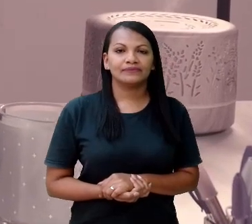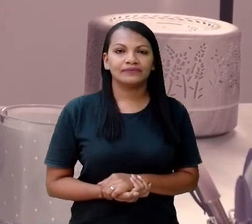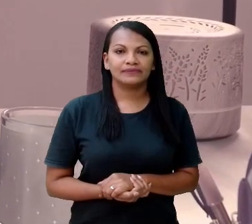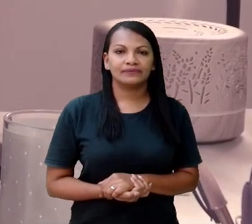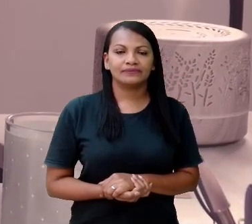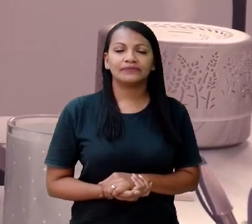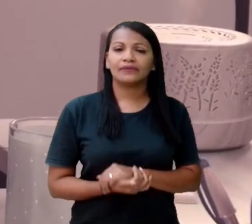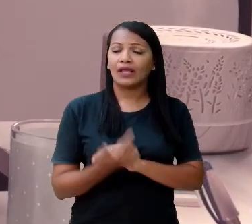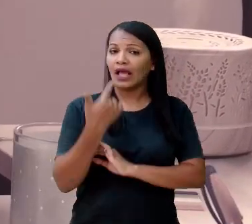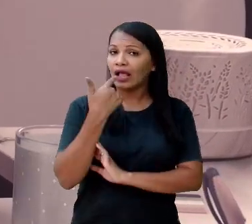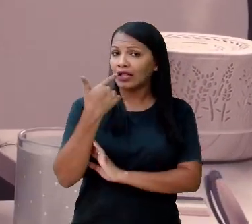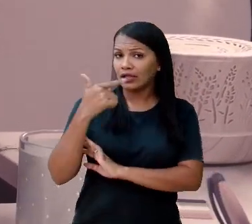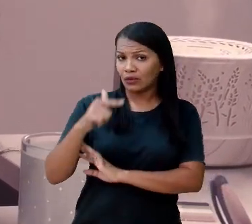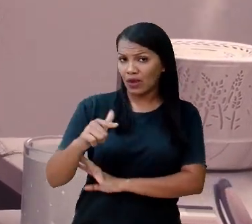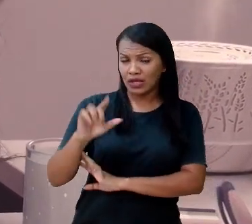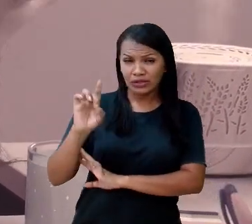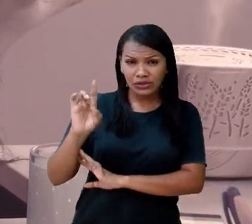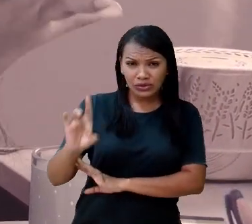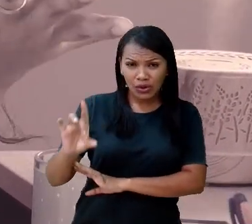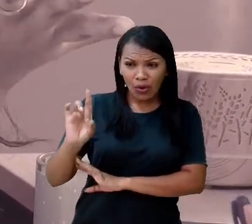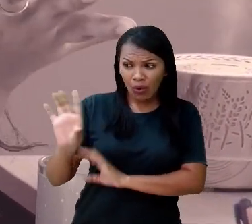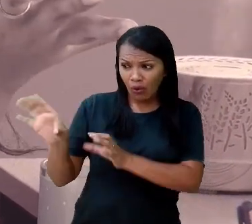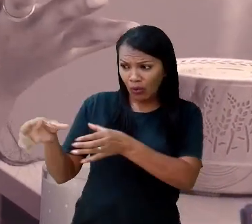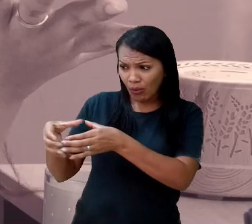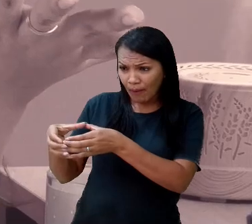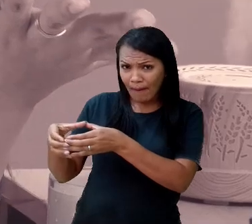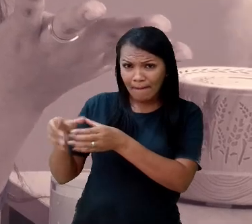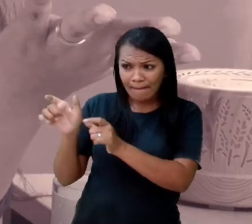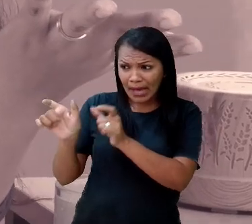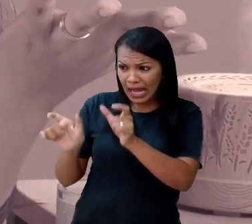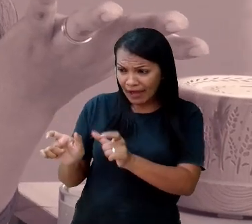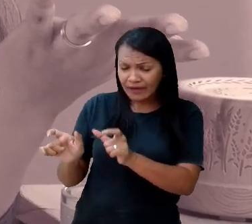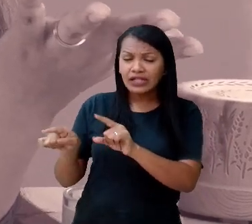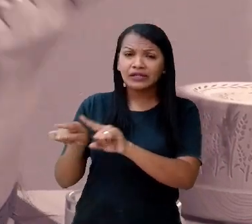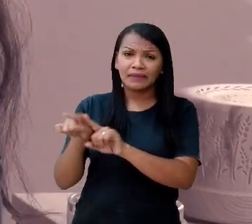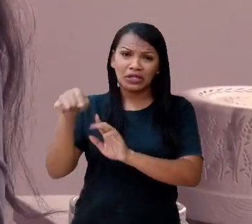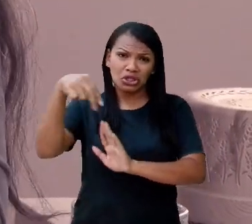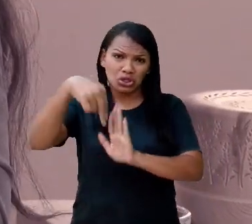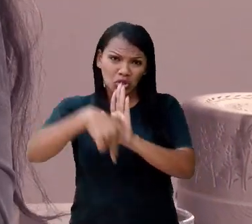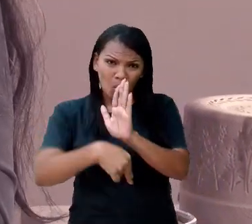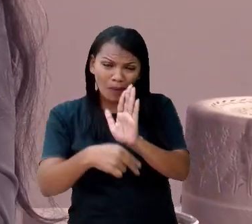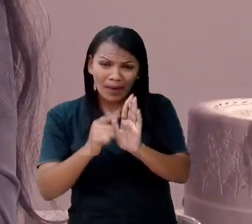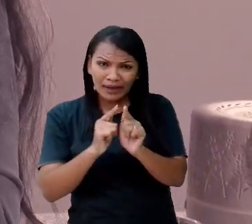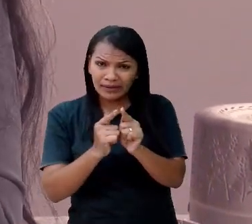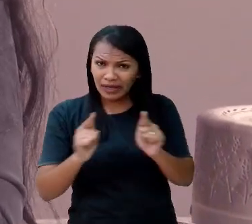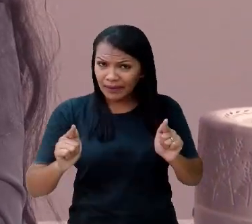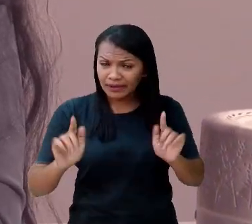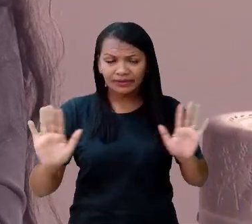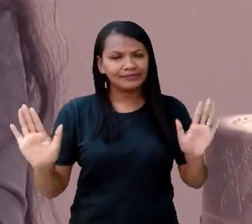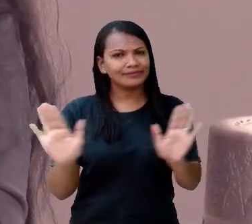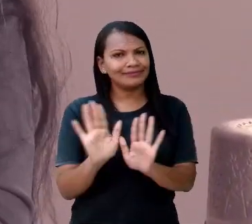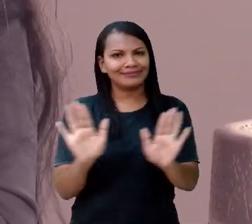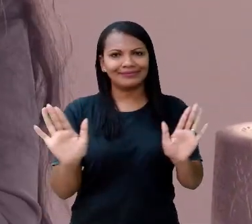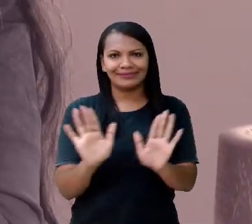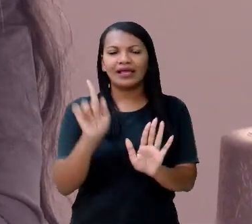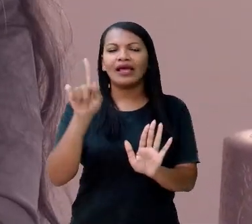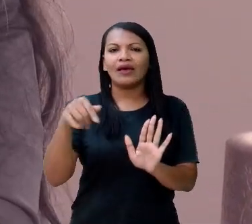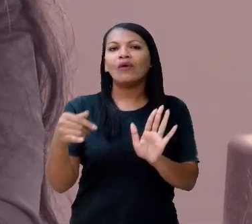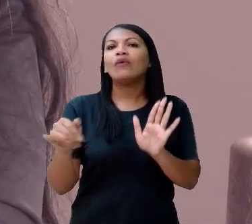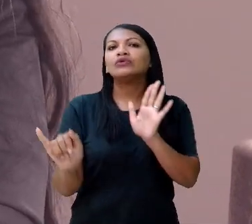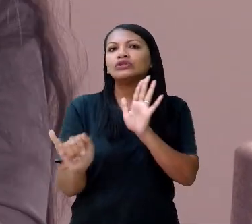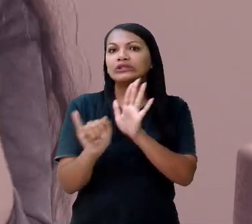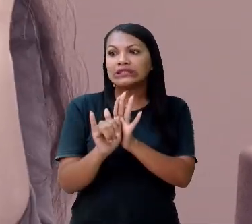A língua não é apenas um conjunto de palavras e normas gramaticais. Ela é a identidade de